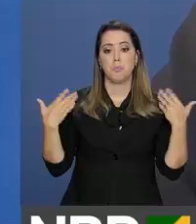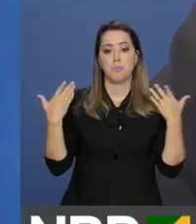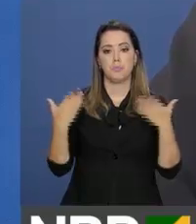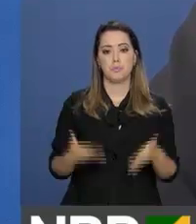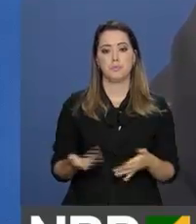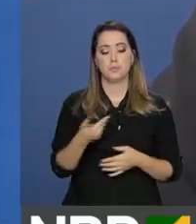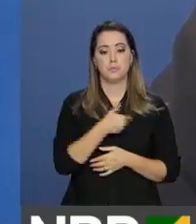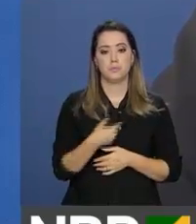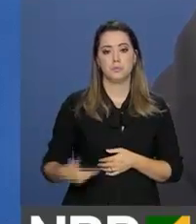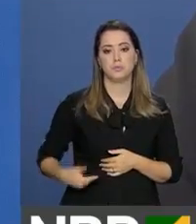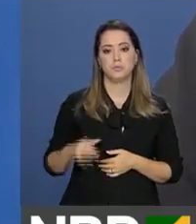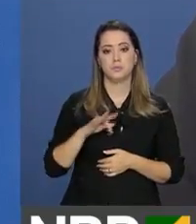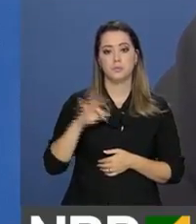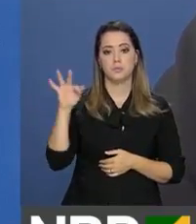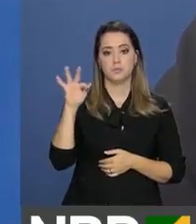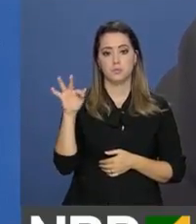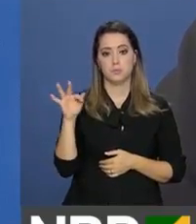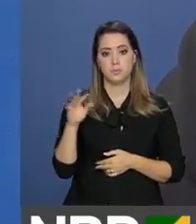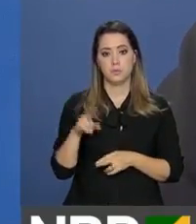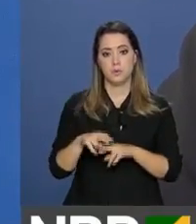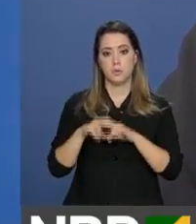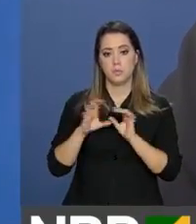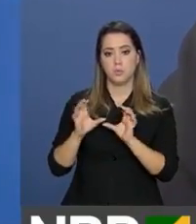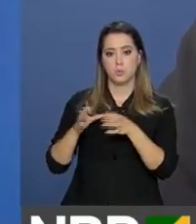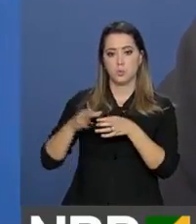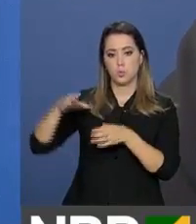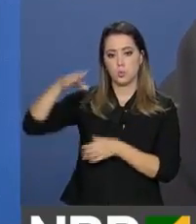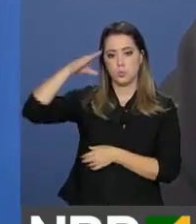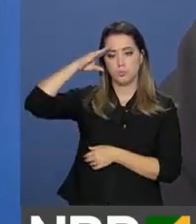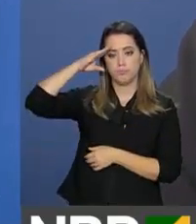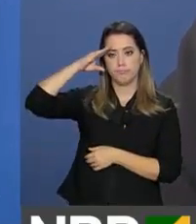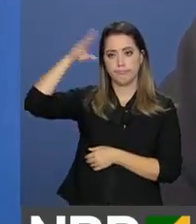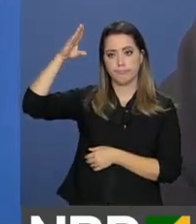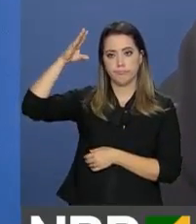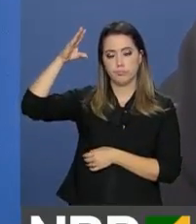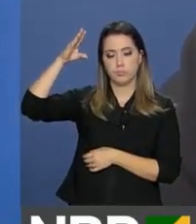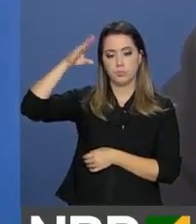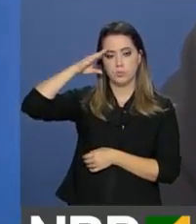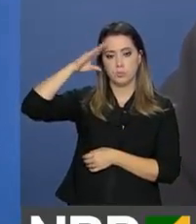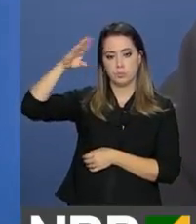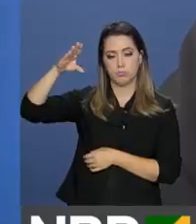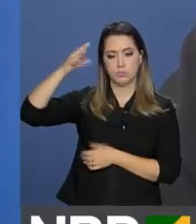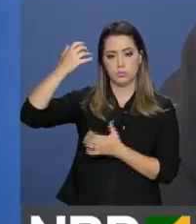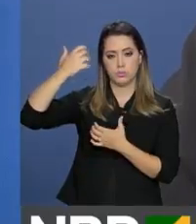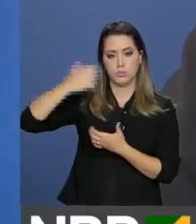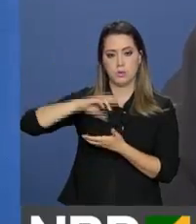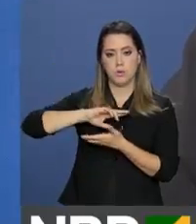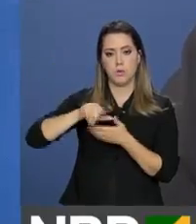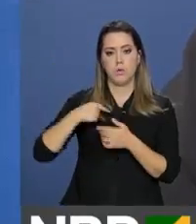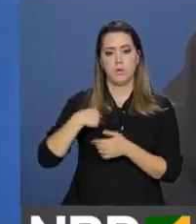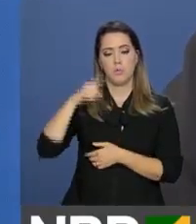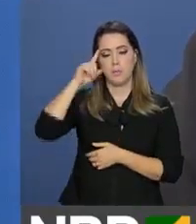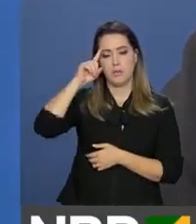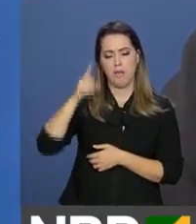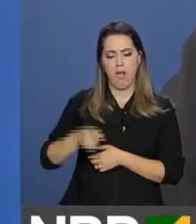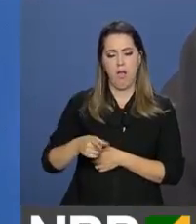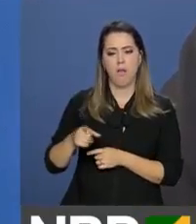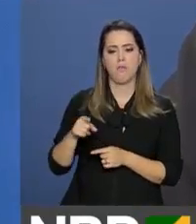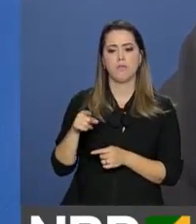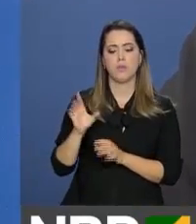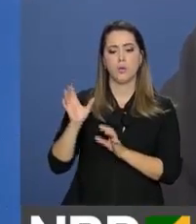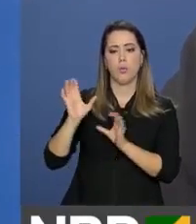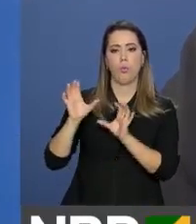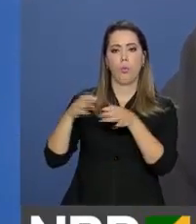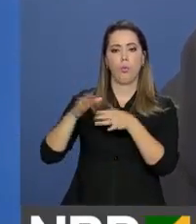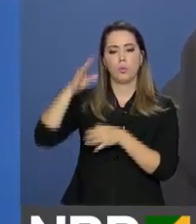participação da União por meio das forças garantidoras da lei e da ordem, a razão pela qual eu mandava para lá as